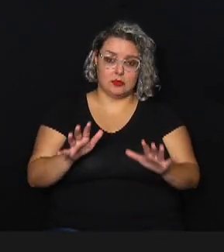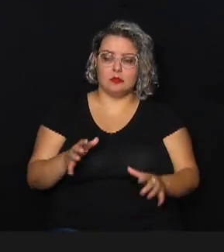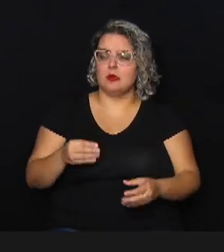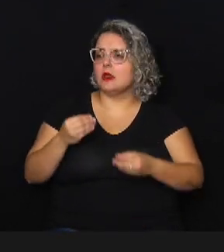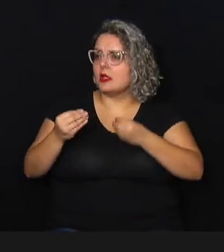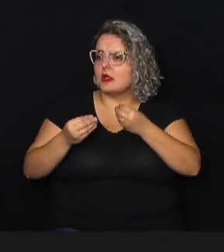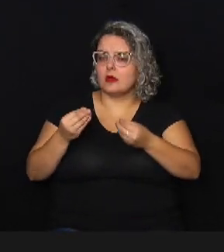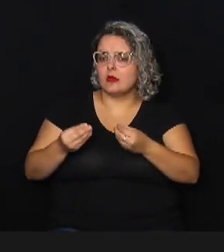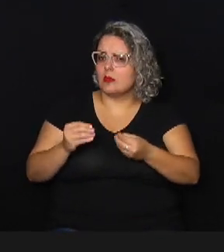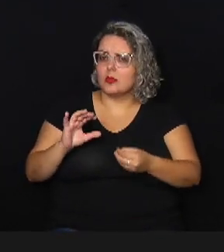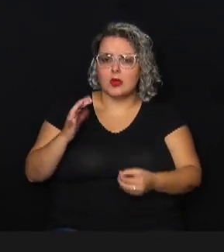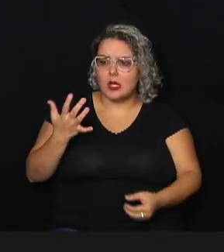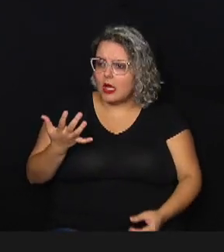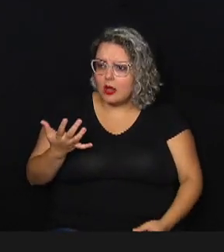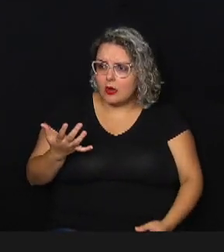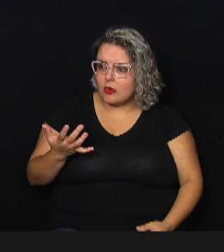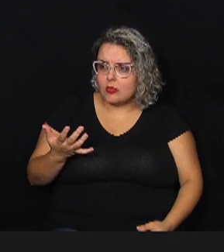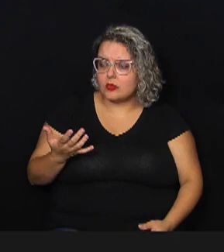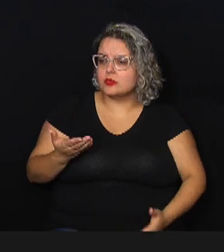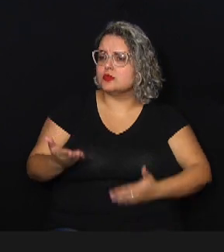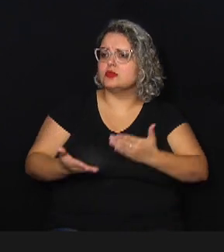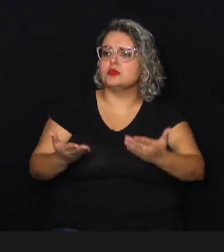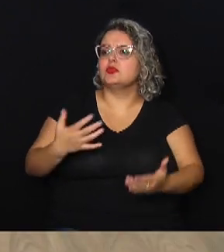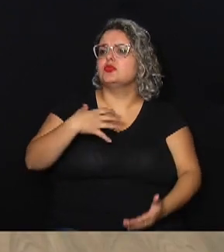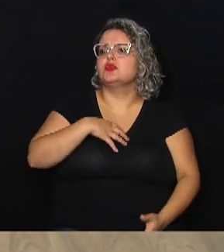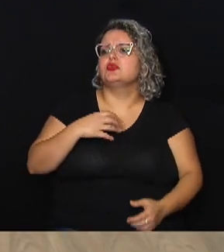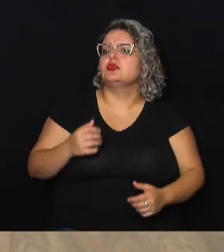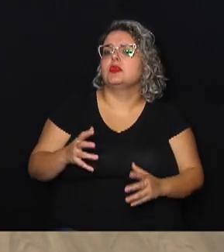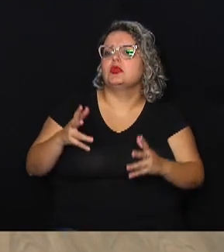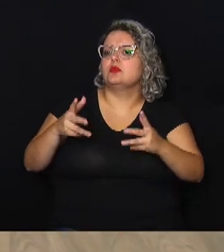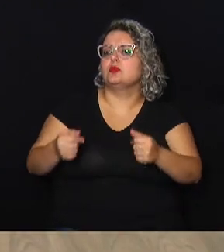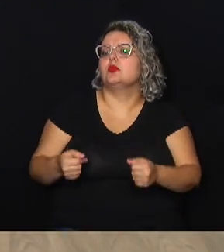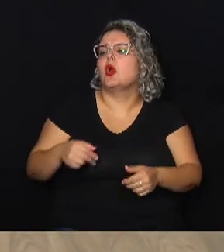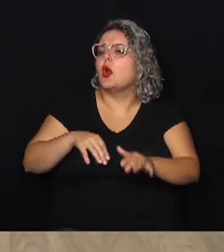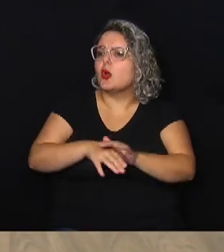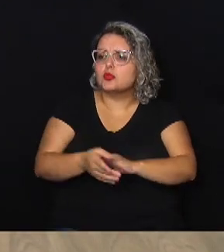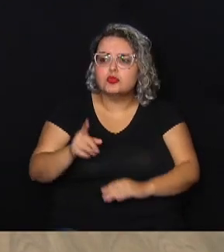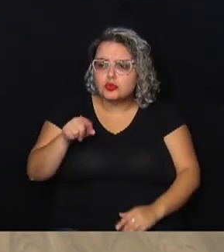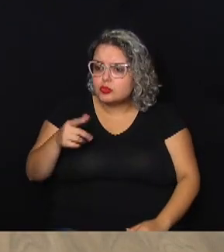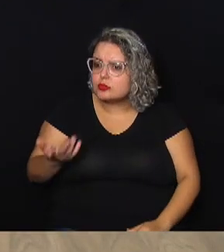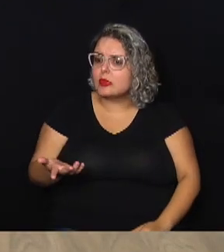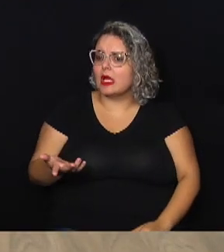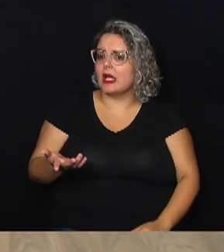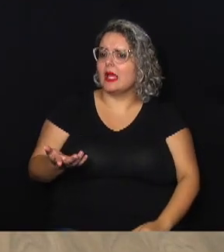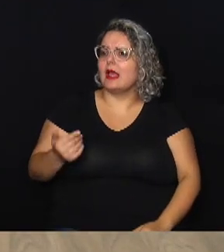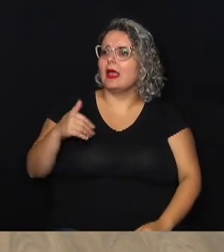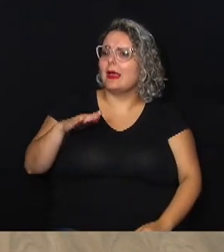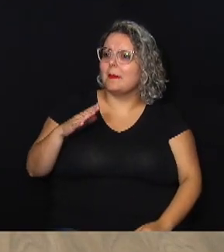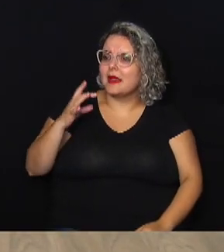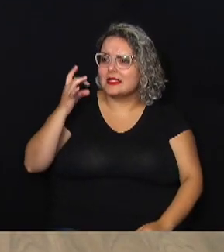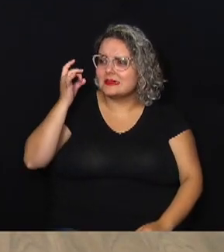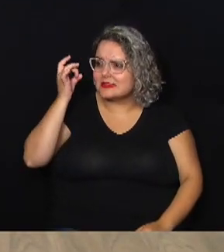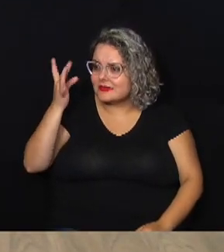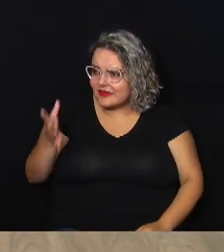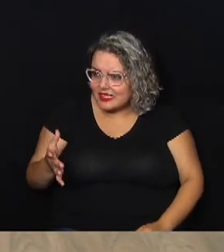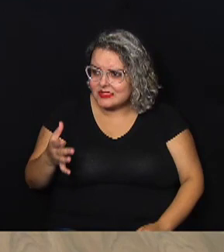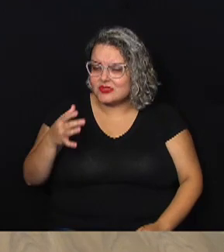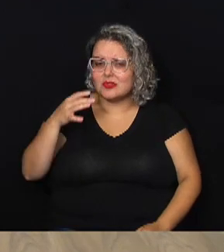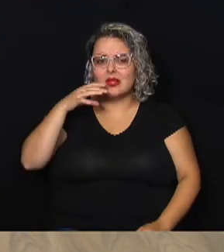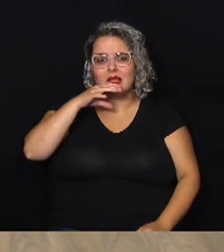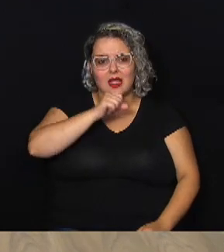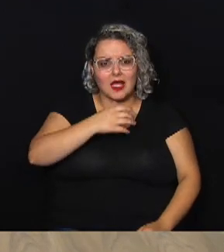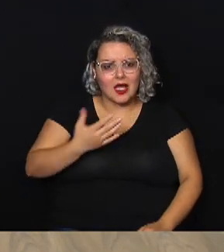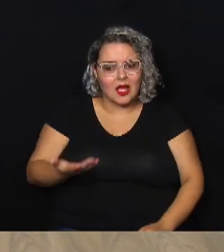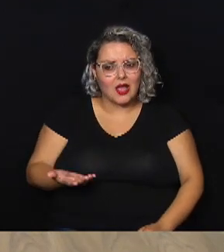funciona o tratamento, assim, de maneira geral, né? Costuma ser esse tratamento é mais rápido, quando a gente fala de leucemia é